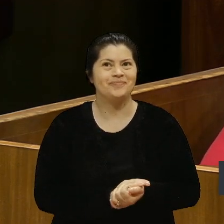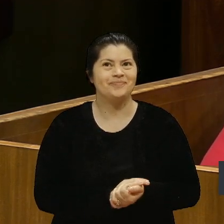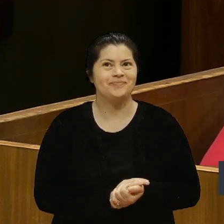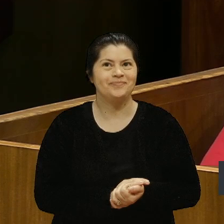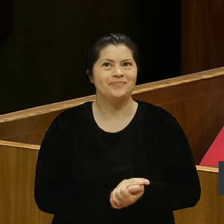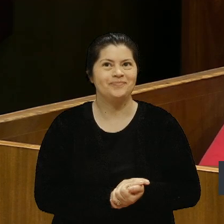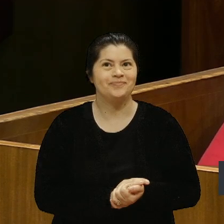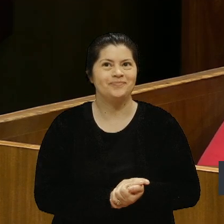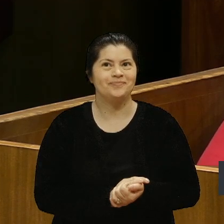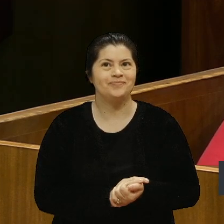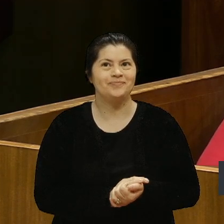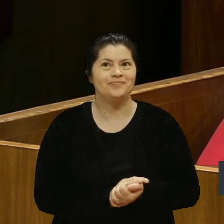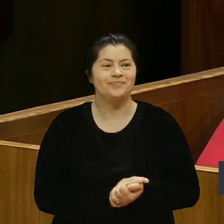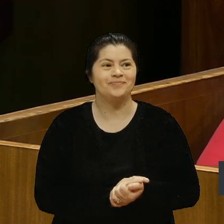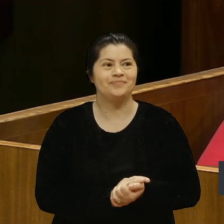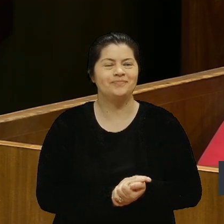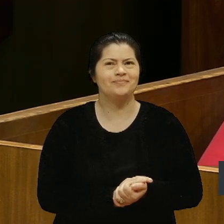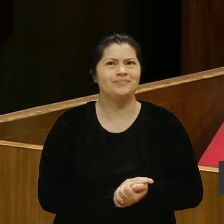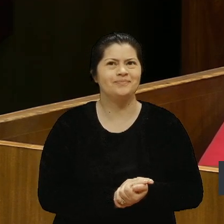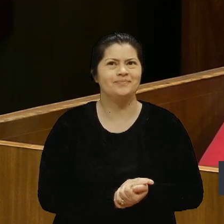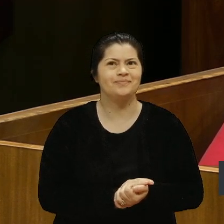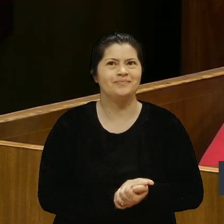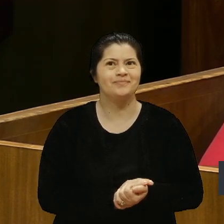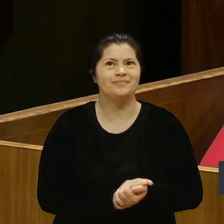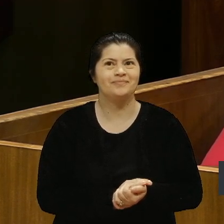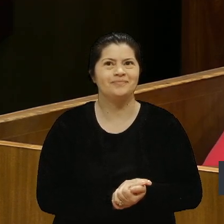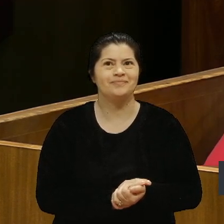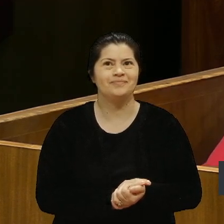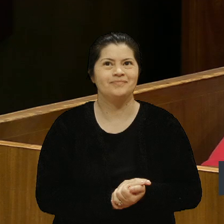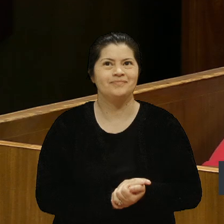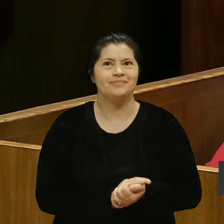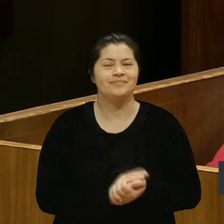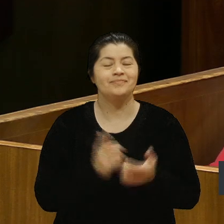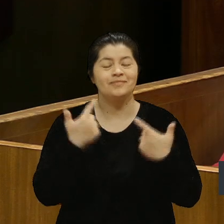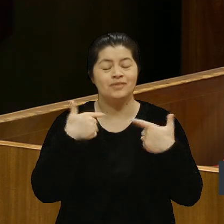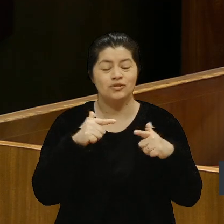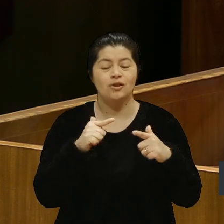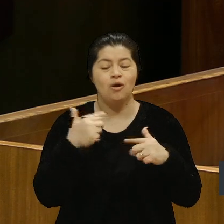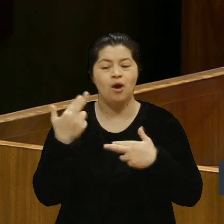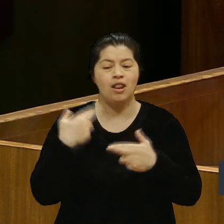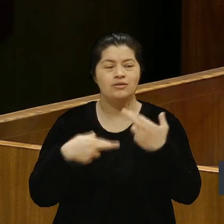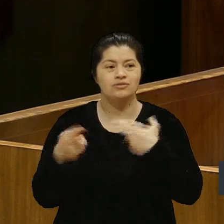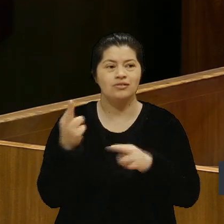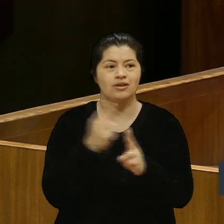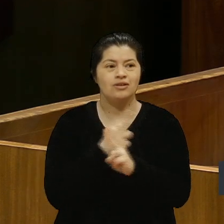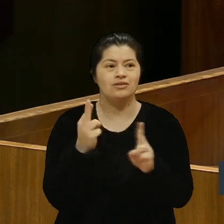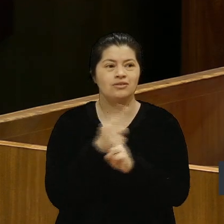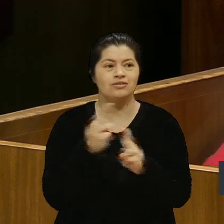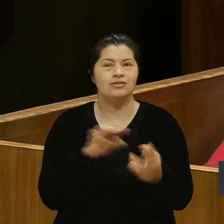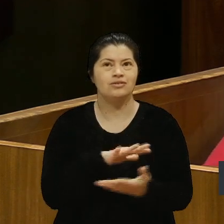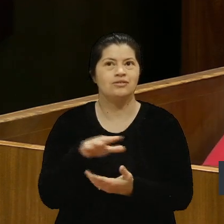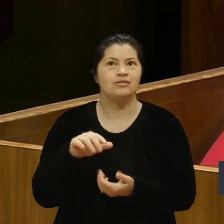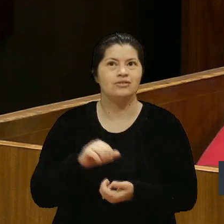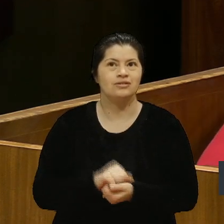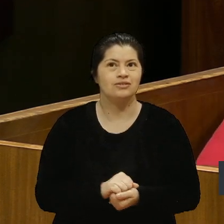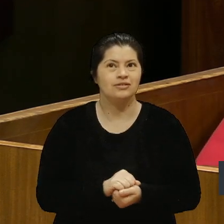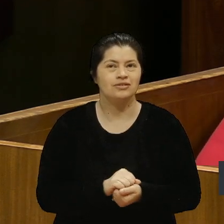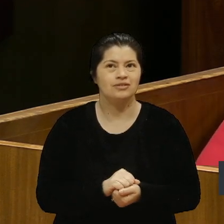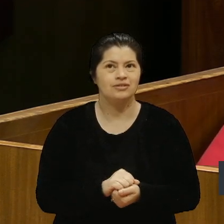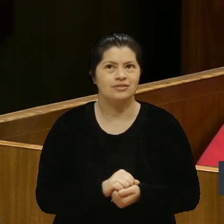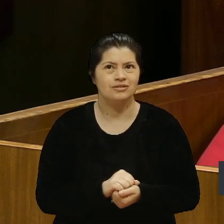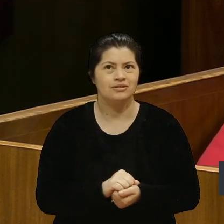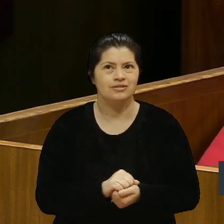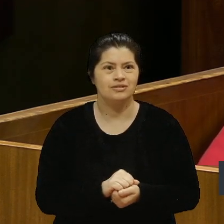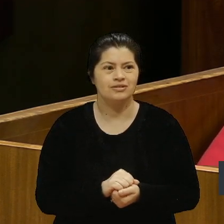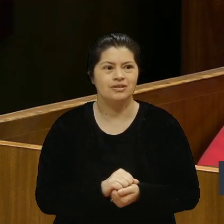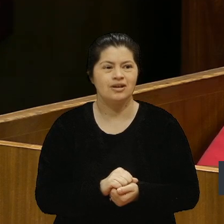Meu nome é Jimmy Priscilien, estudante de Relações Internacionais e coordenador